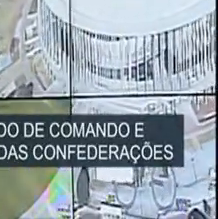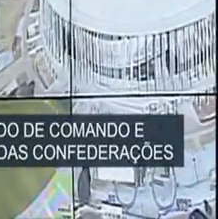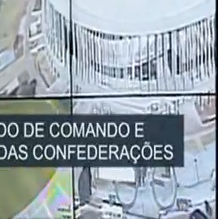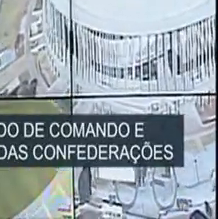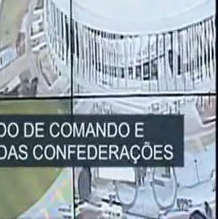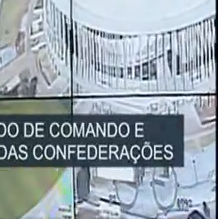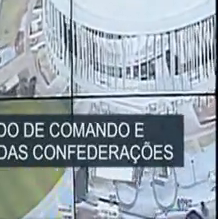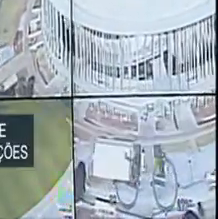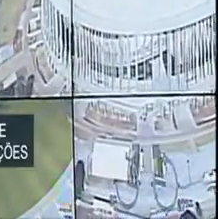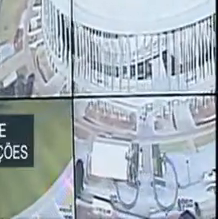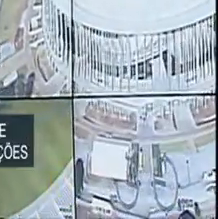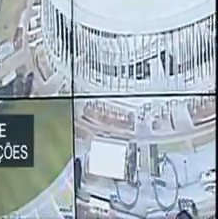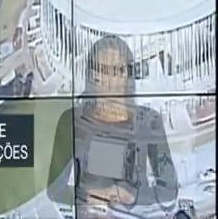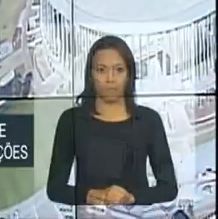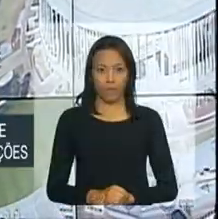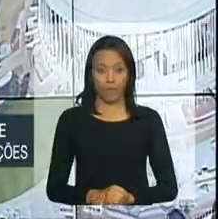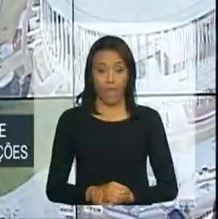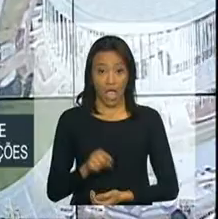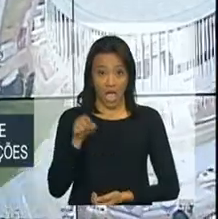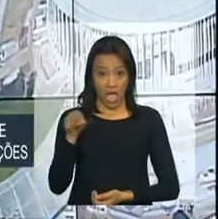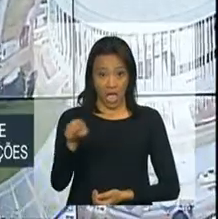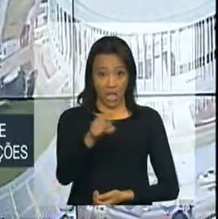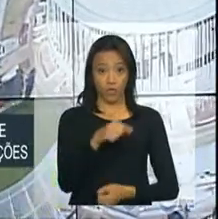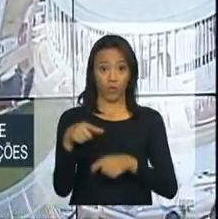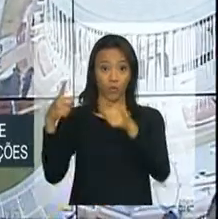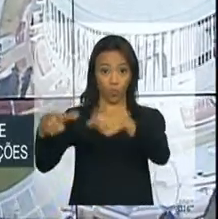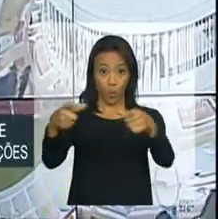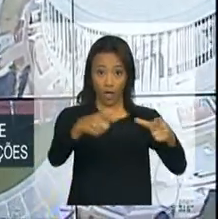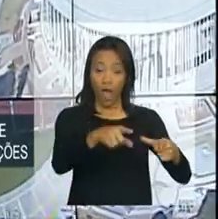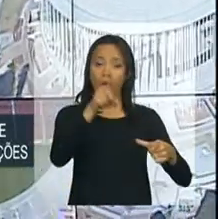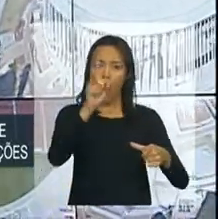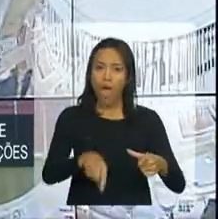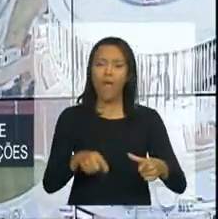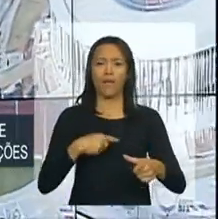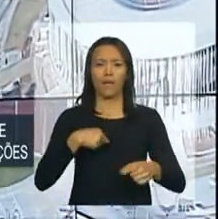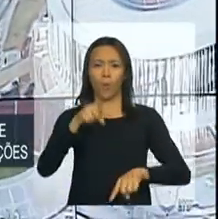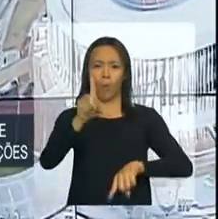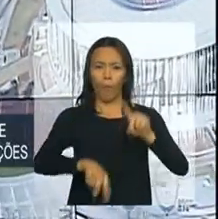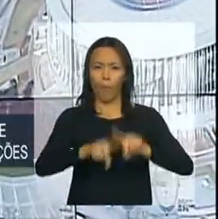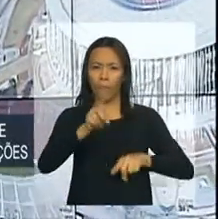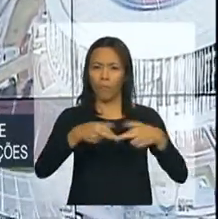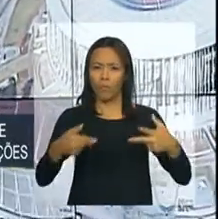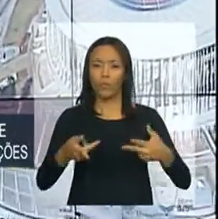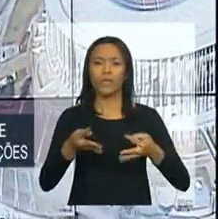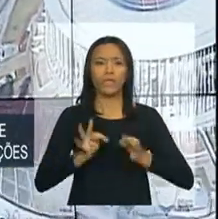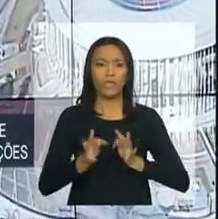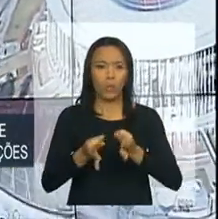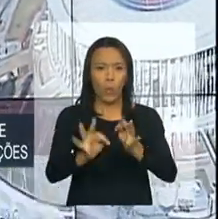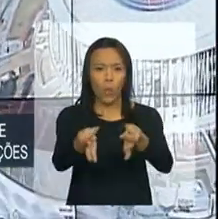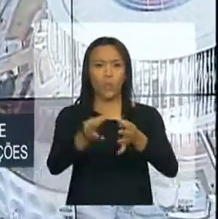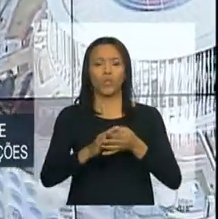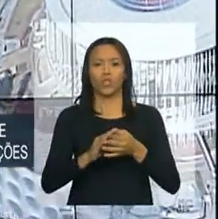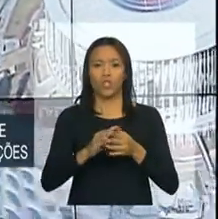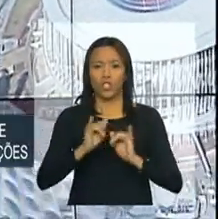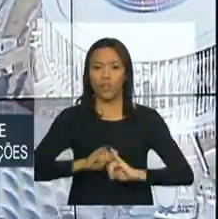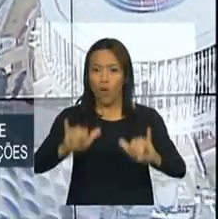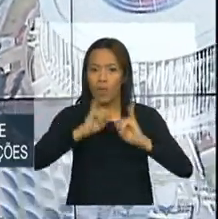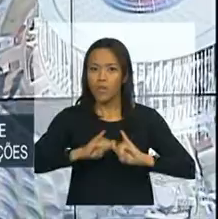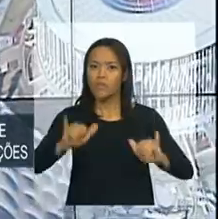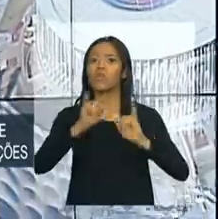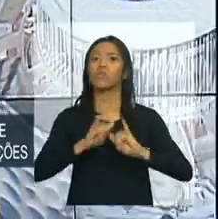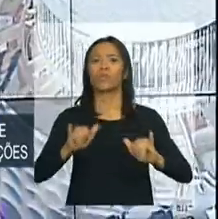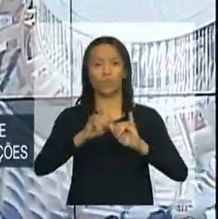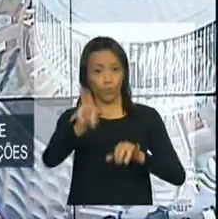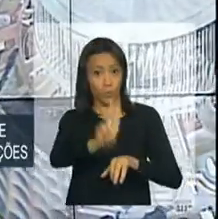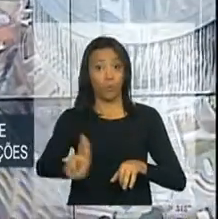os centros são equipados com sistemas de comunicação câmeras tecnologia da